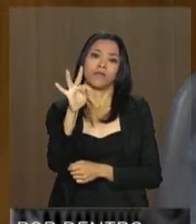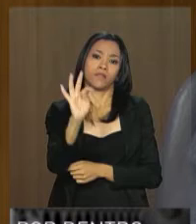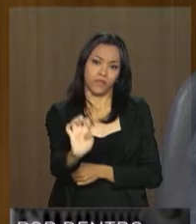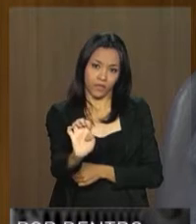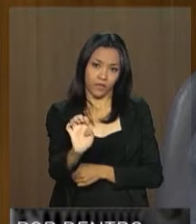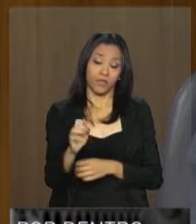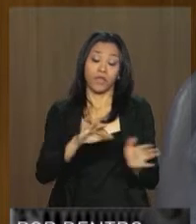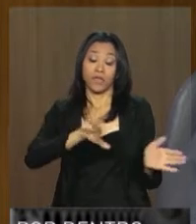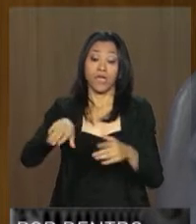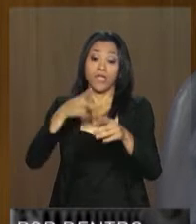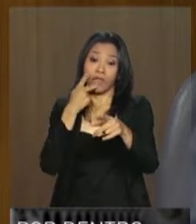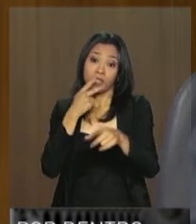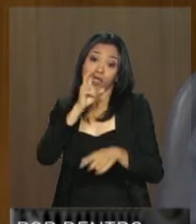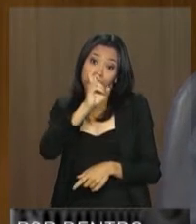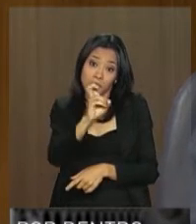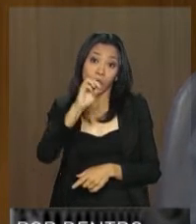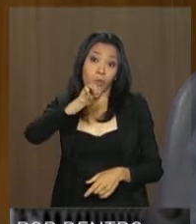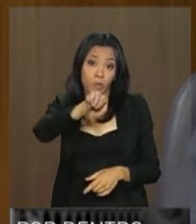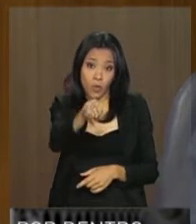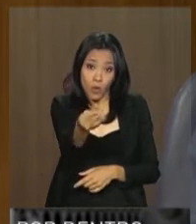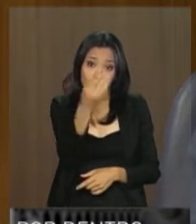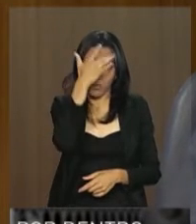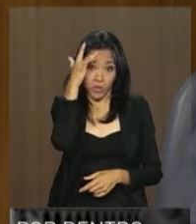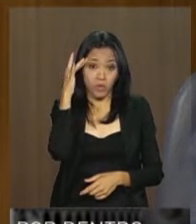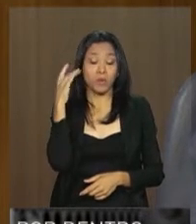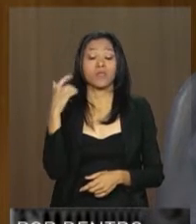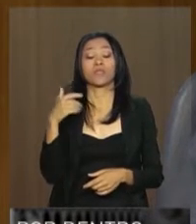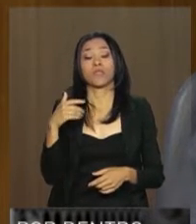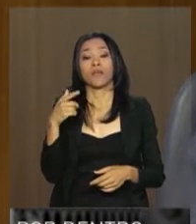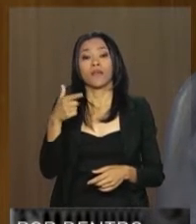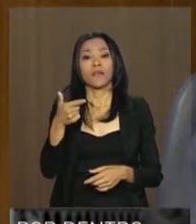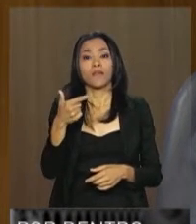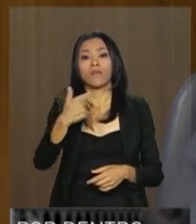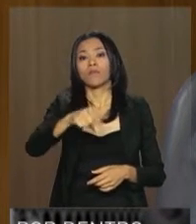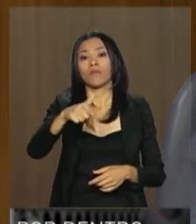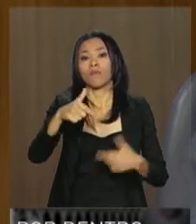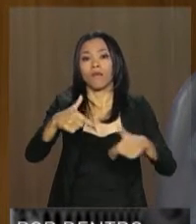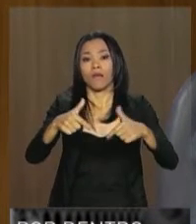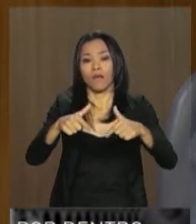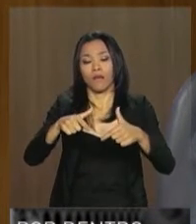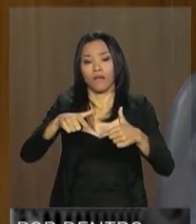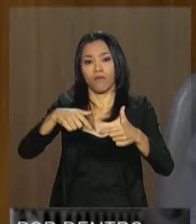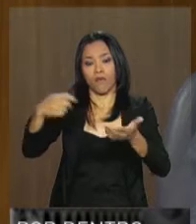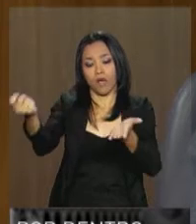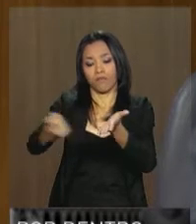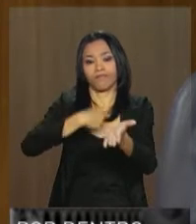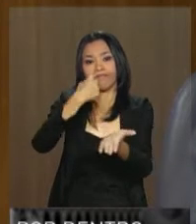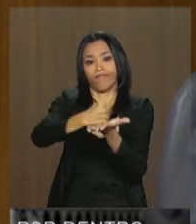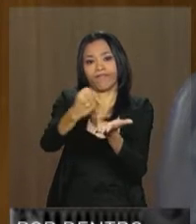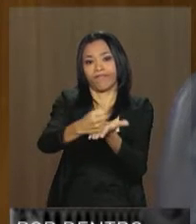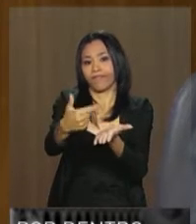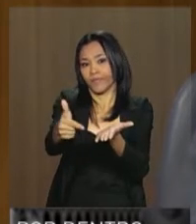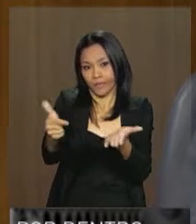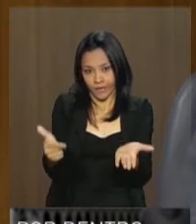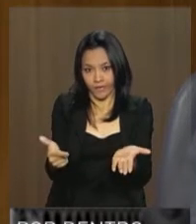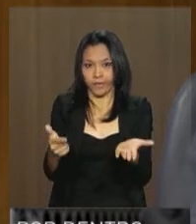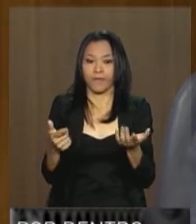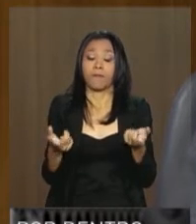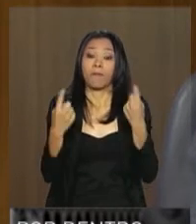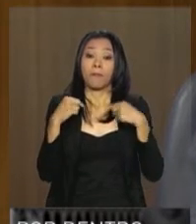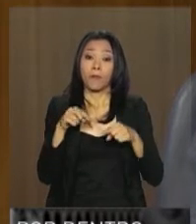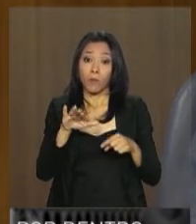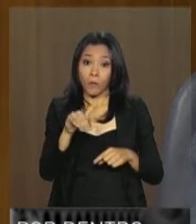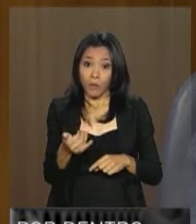informalidade nós quando nós aumentamos a multa em 500% para essas situações